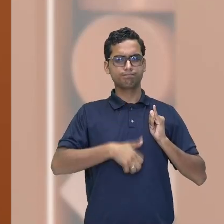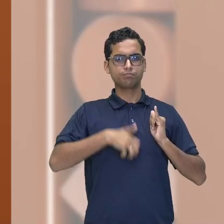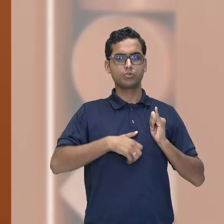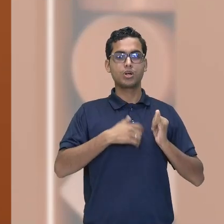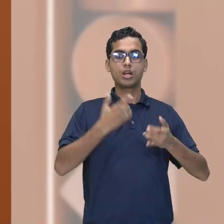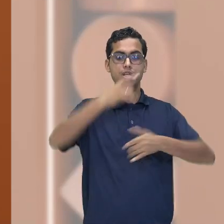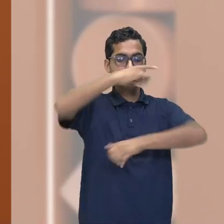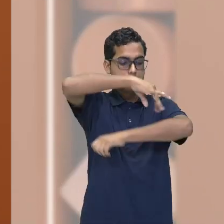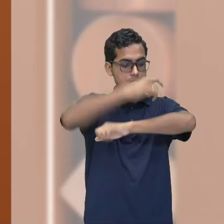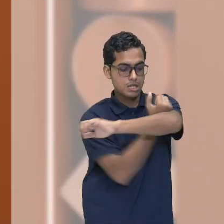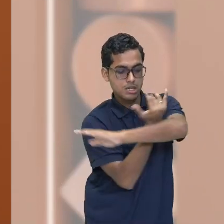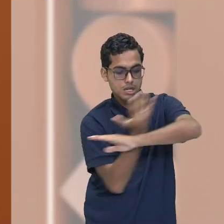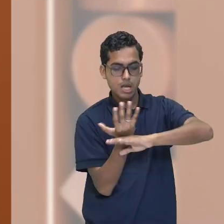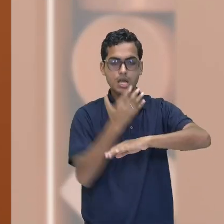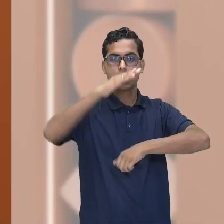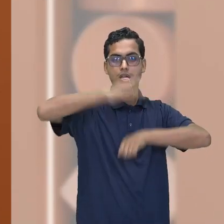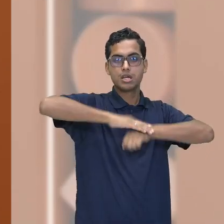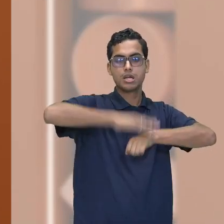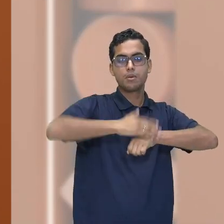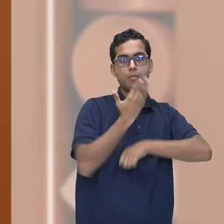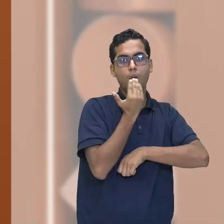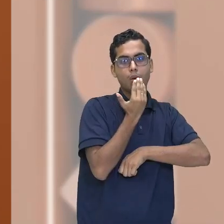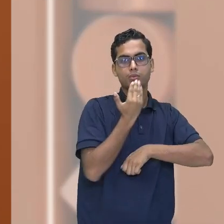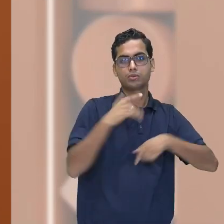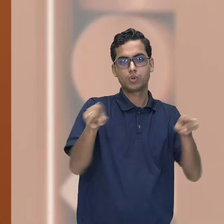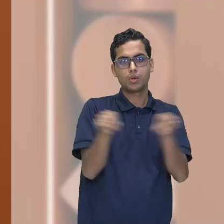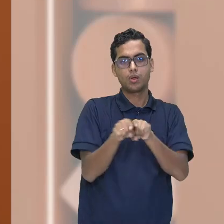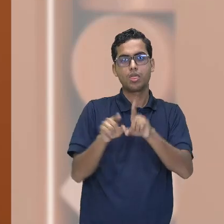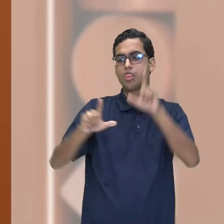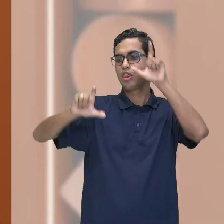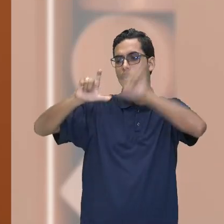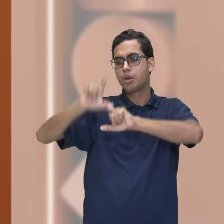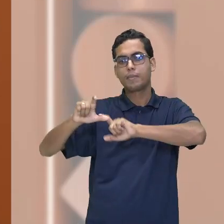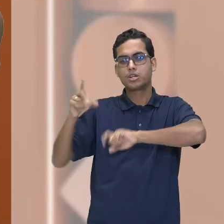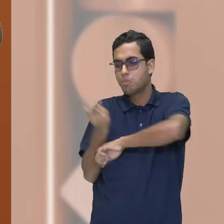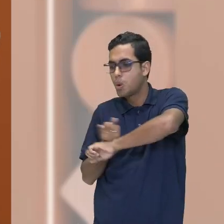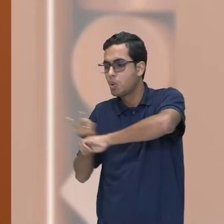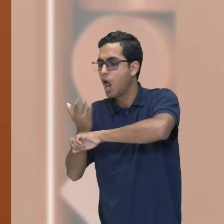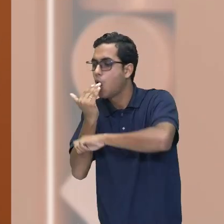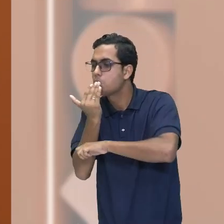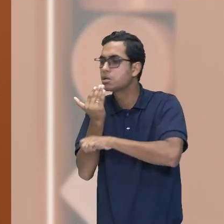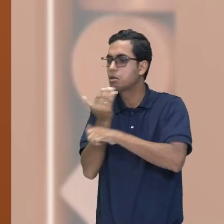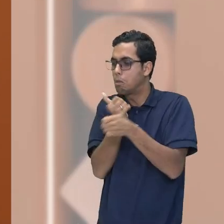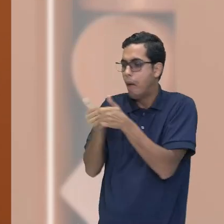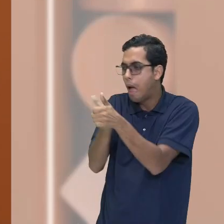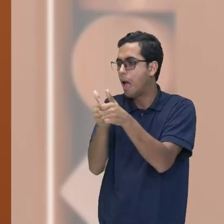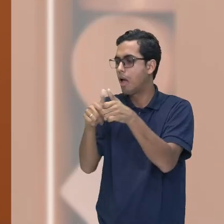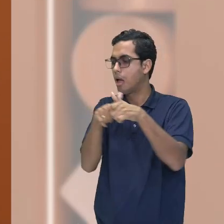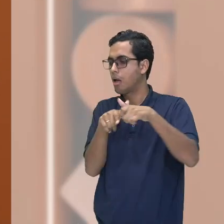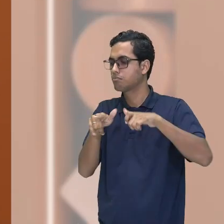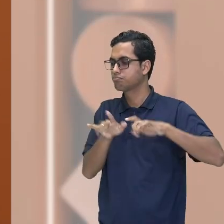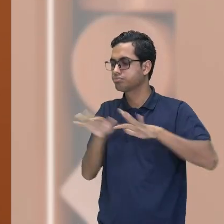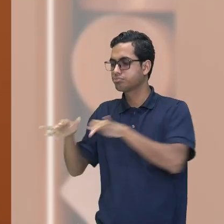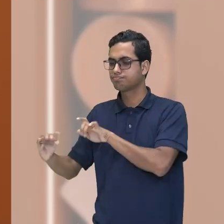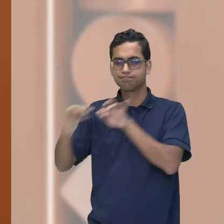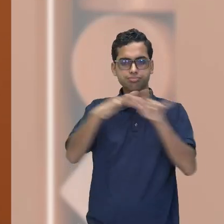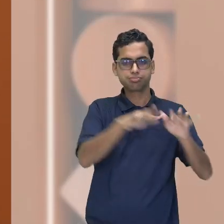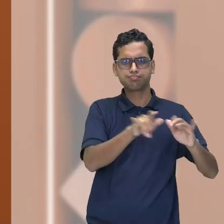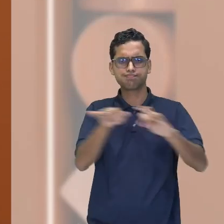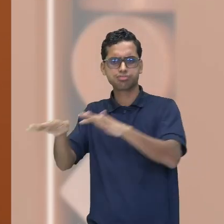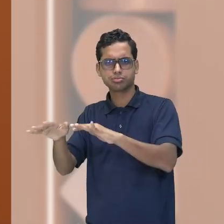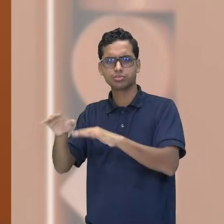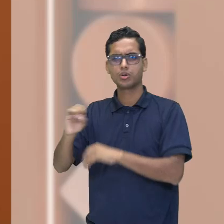seu próprio alimento, não dependendo mais apenas da coleta ou da caça daquilo que a natureza lhe oferece. Então,